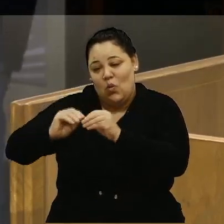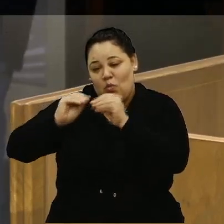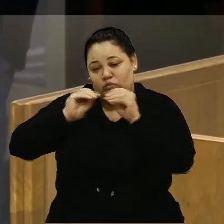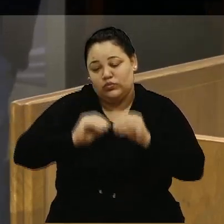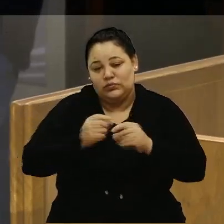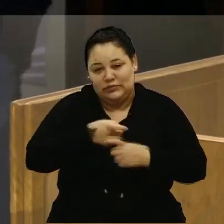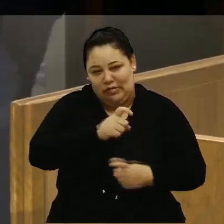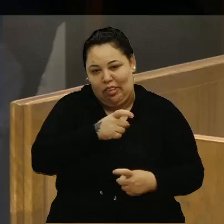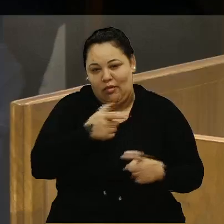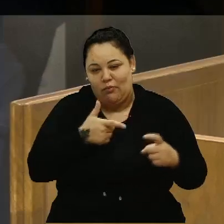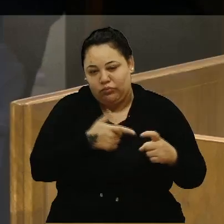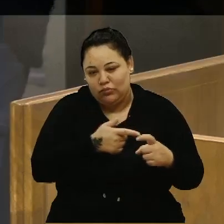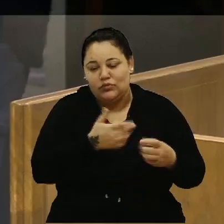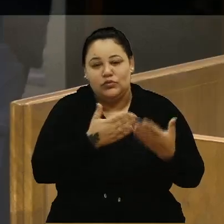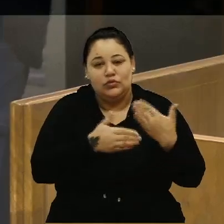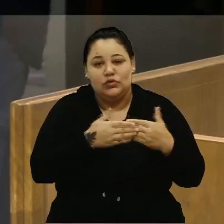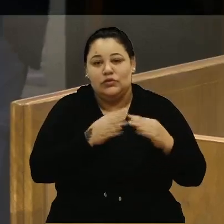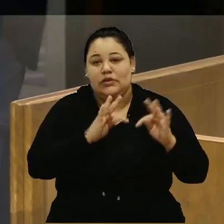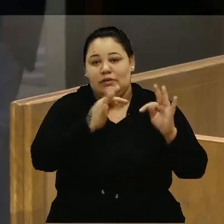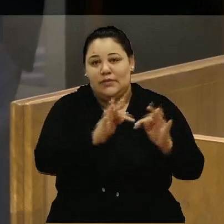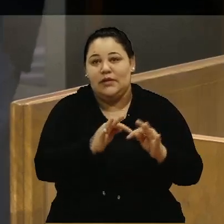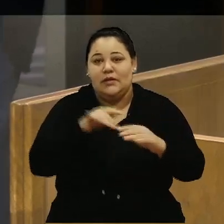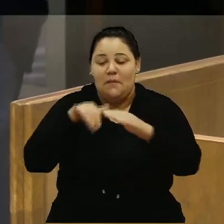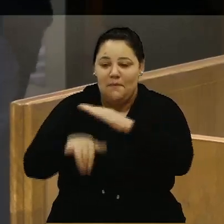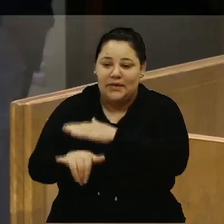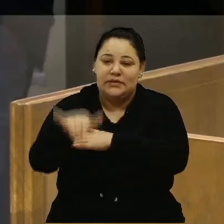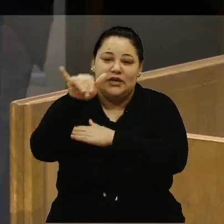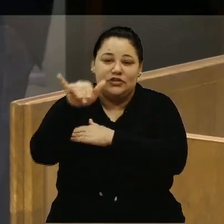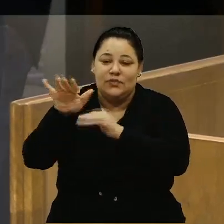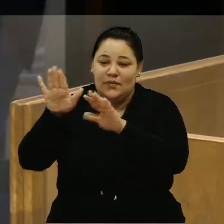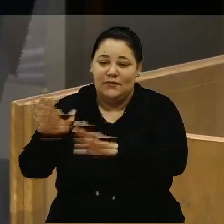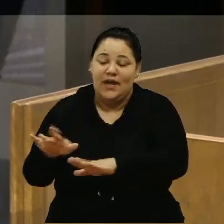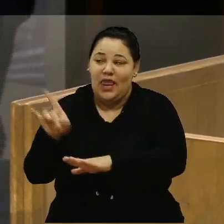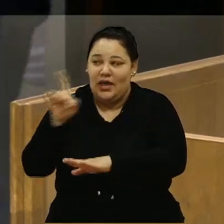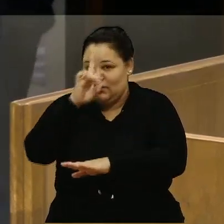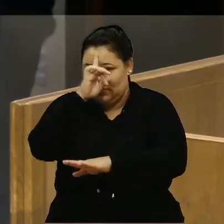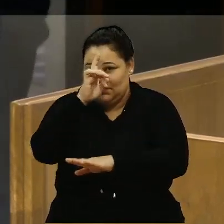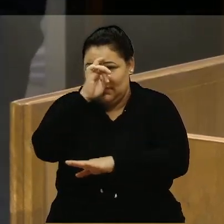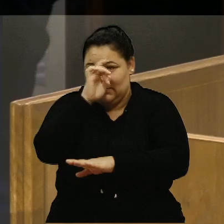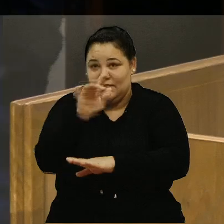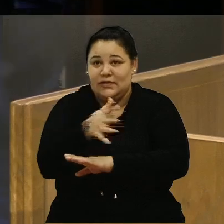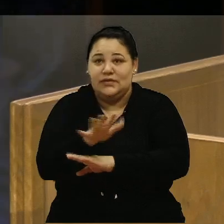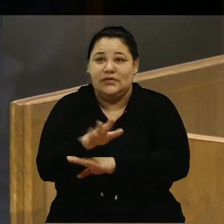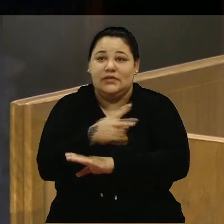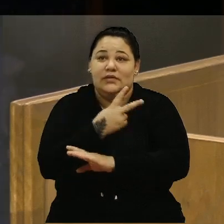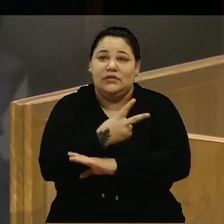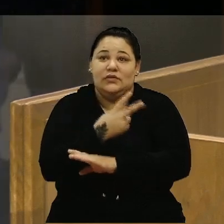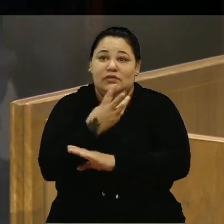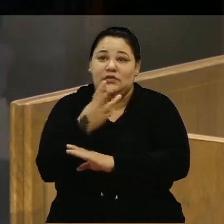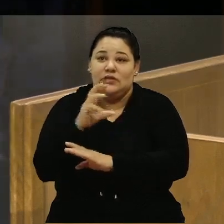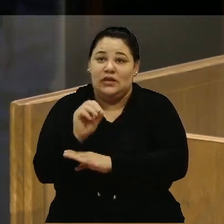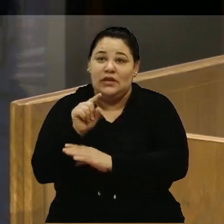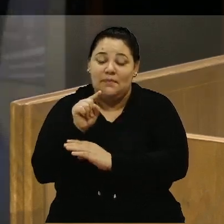consiste todo o tratamento, as passagens aéreas e a nossa estadia lá no hospital, ele gira em torno de R$230 mil.